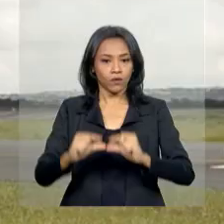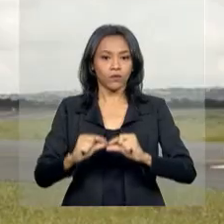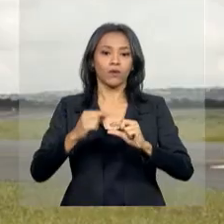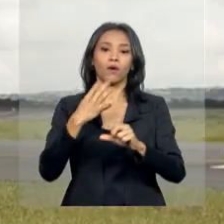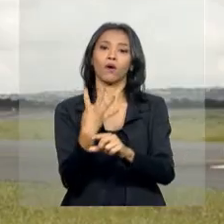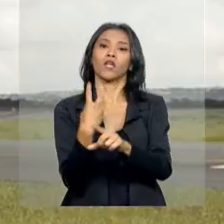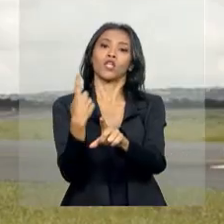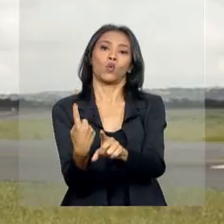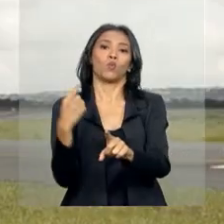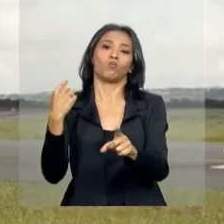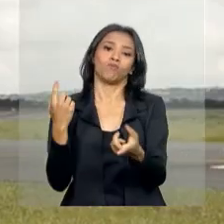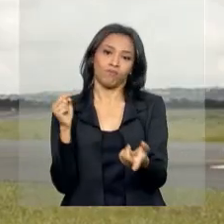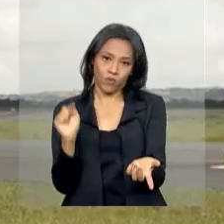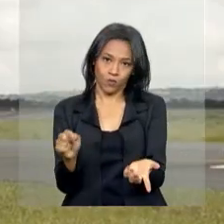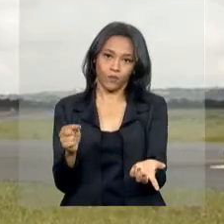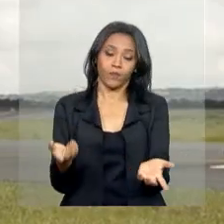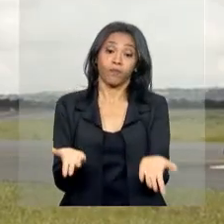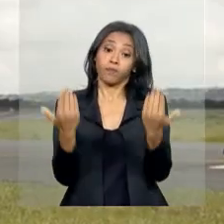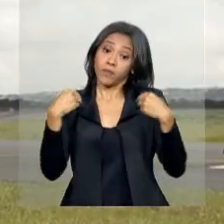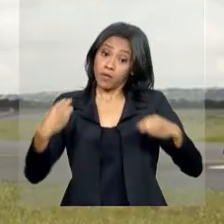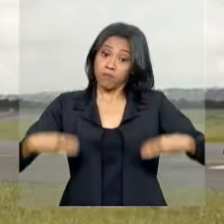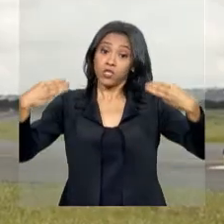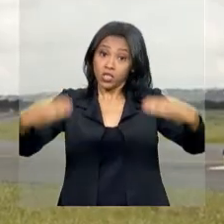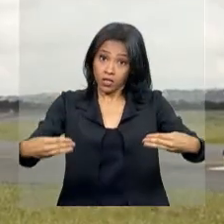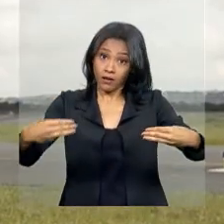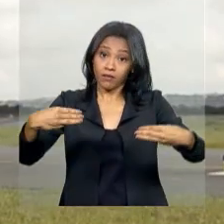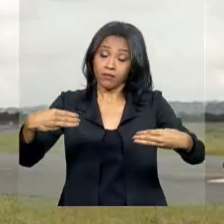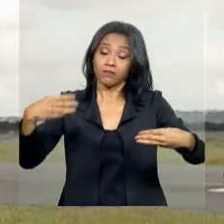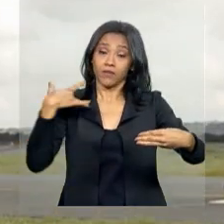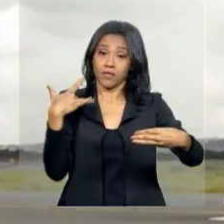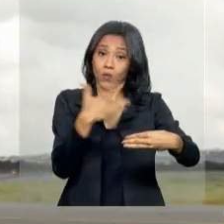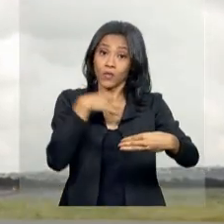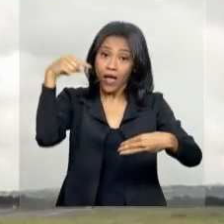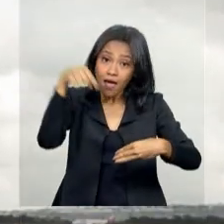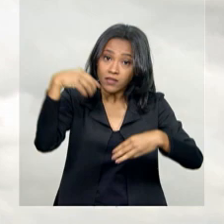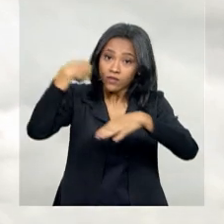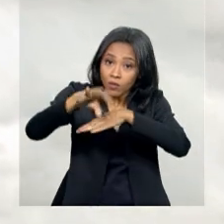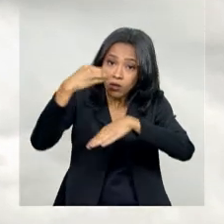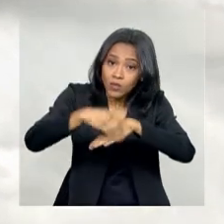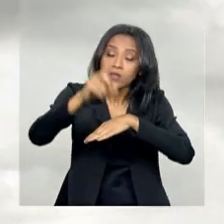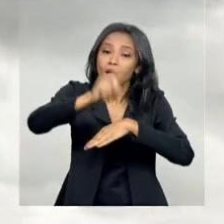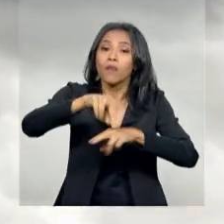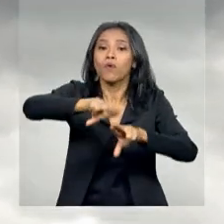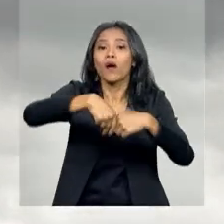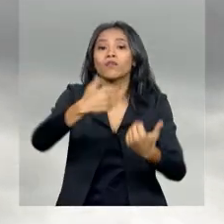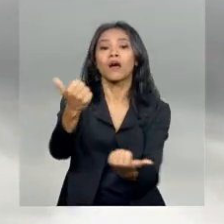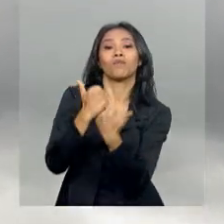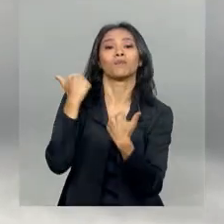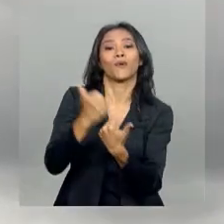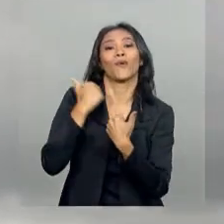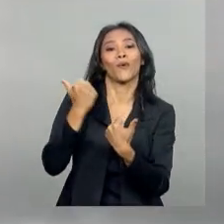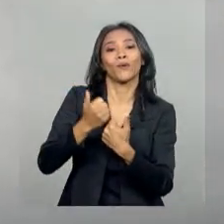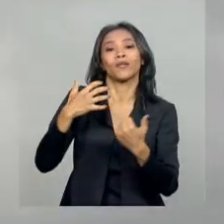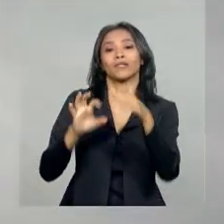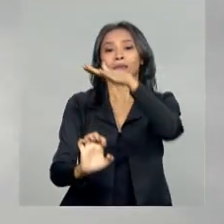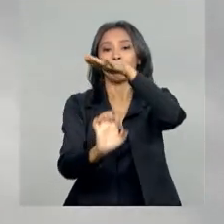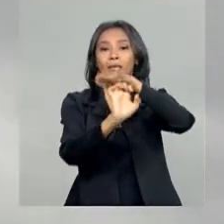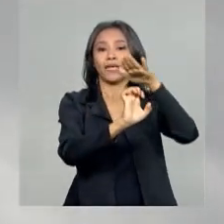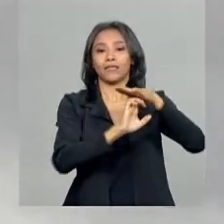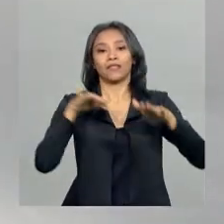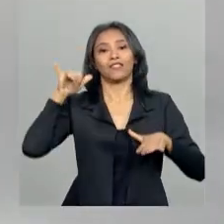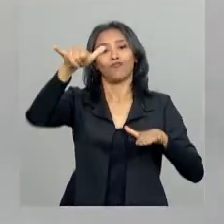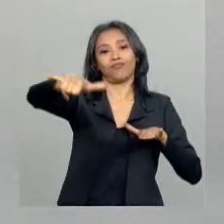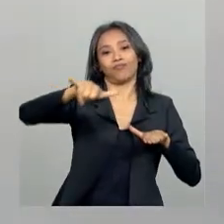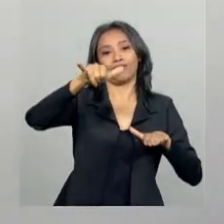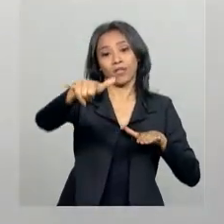mil. Para o Ministério da Saúde, esses resultados refletem também o apoio das companhias aéreas. No final do ano passado,